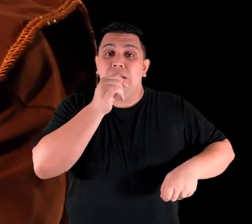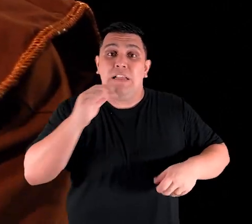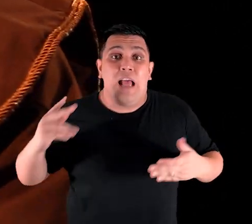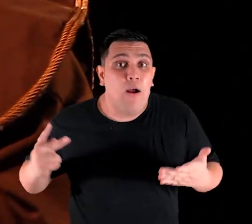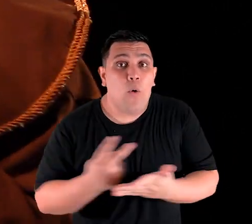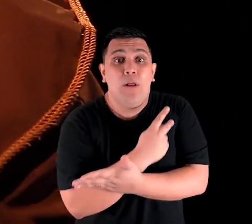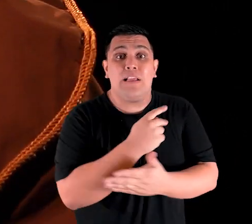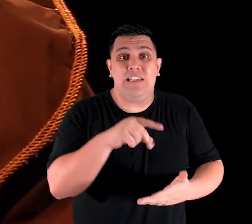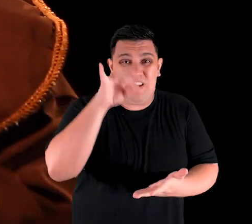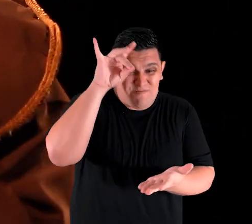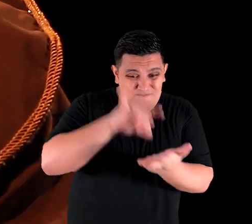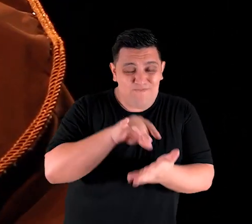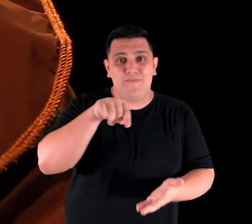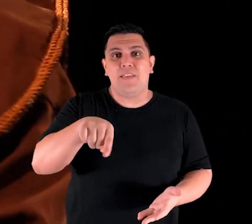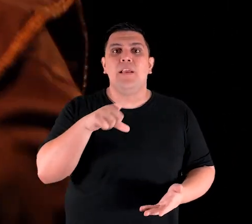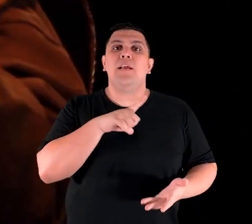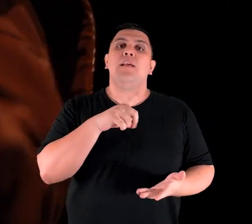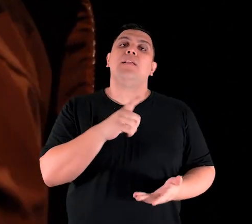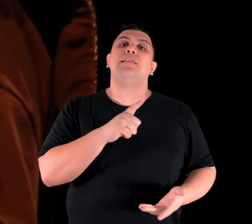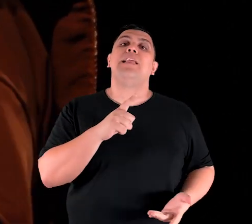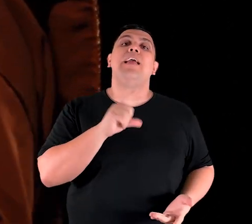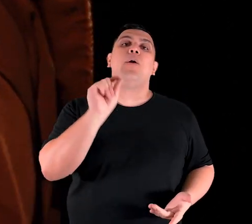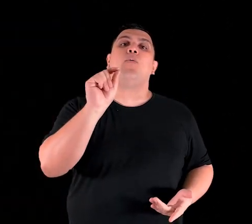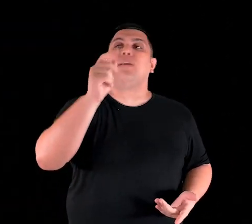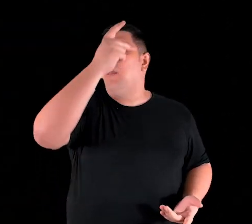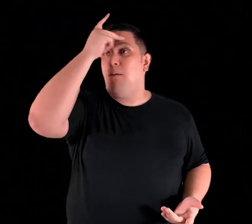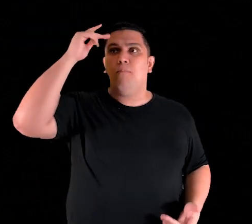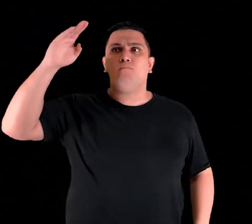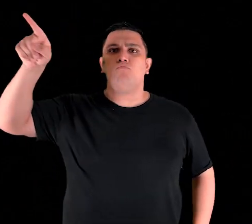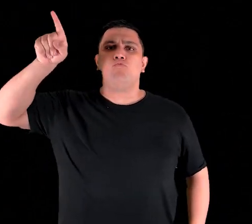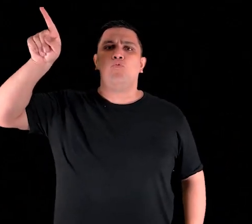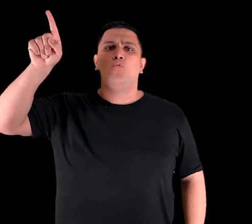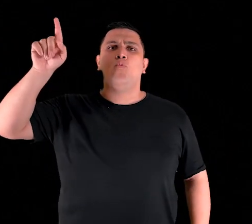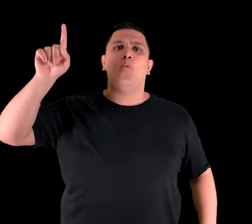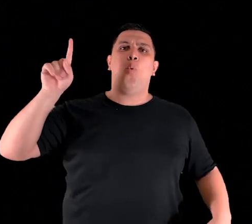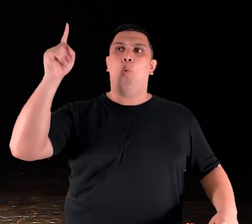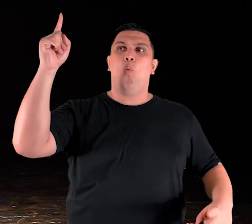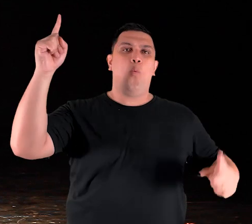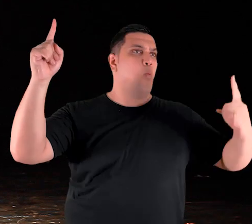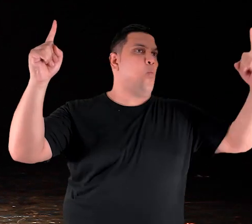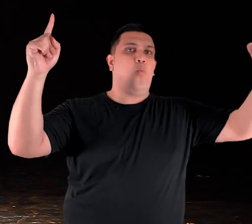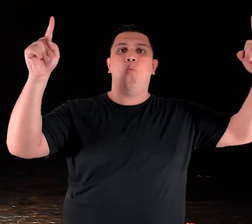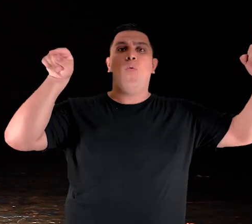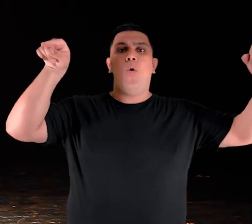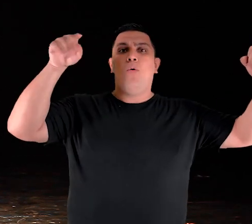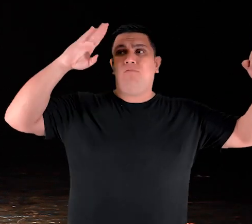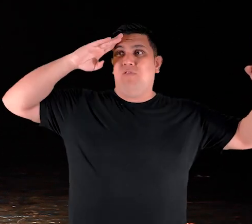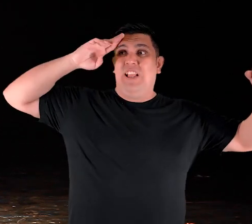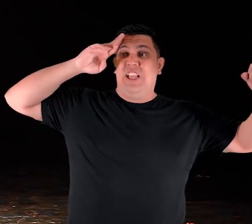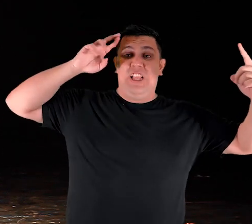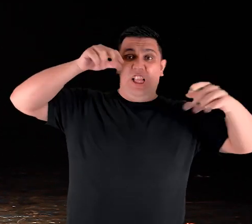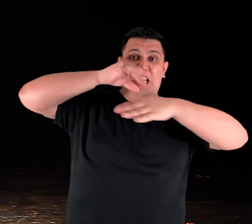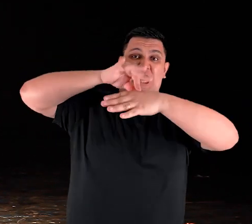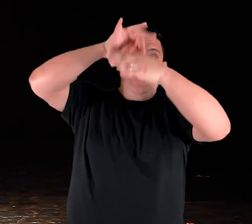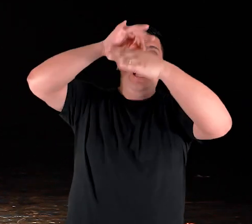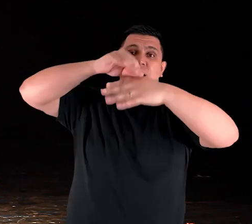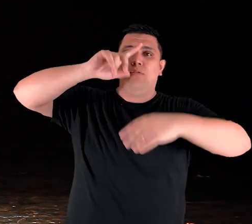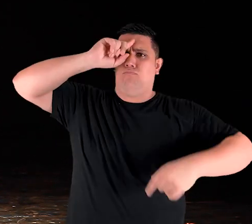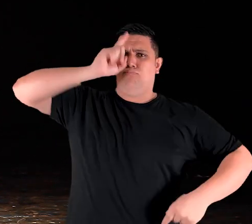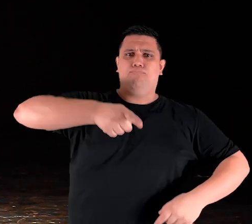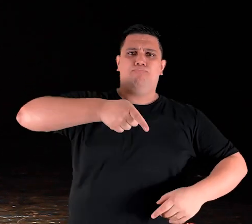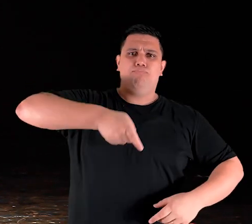acontece, certamente existe um tirano de lado ou de outro, quando de verdade somos